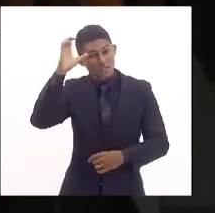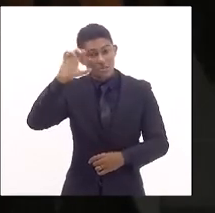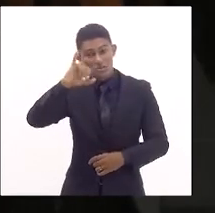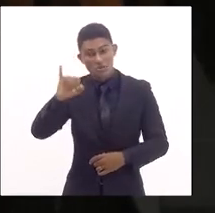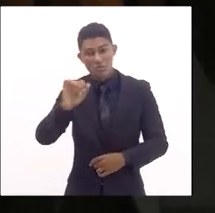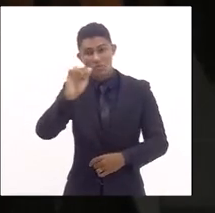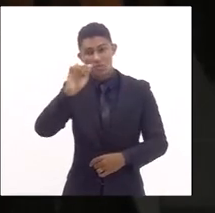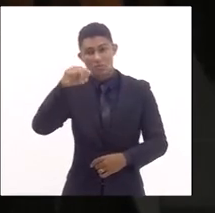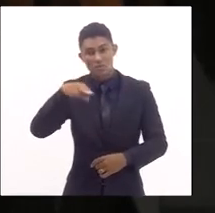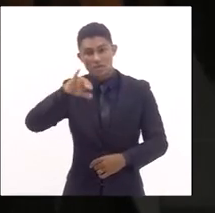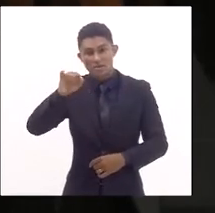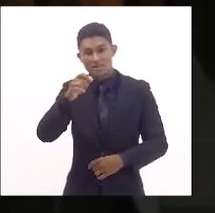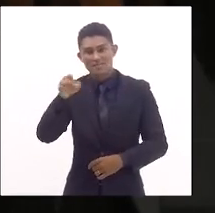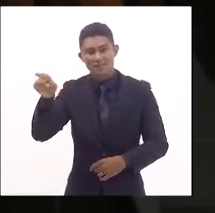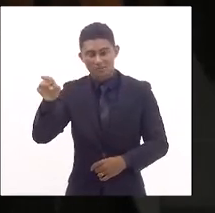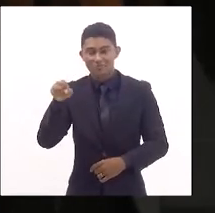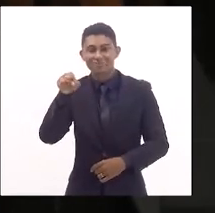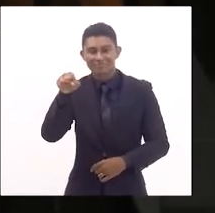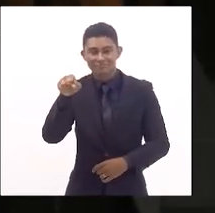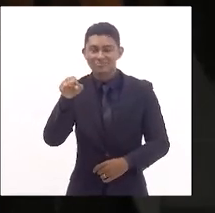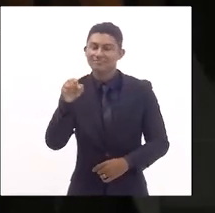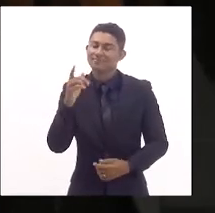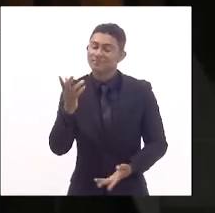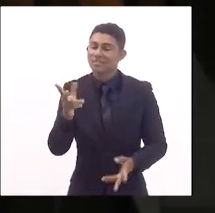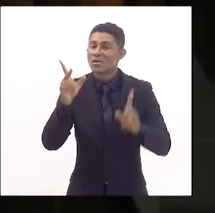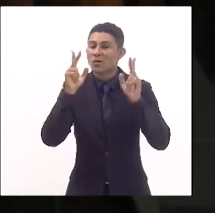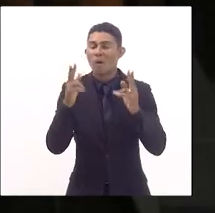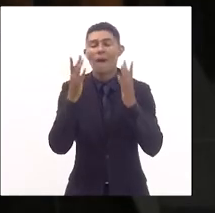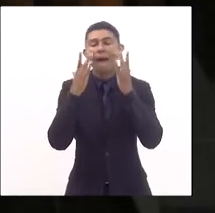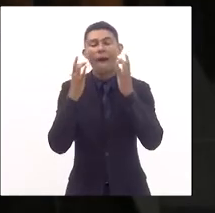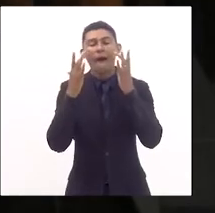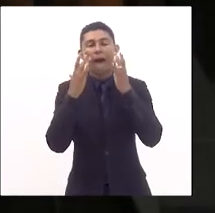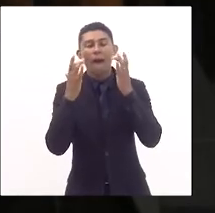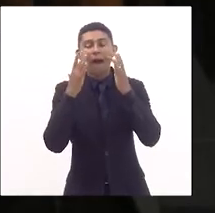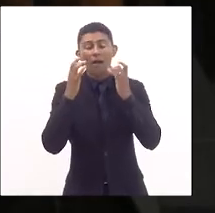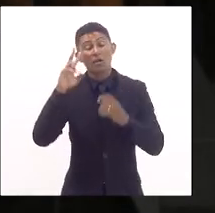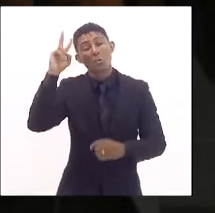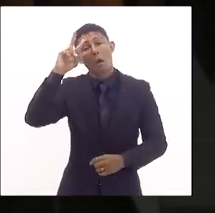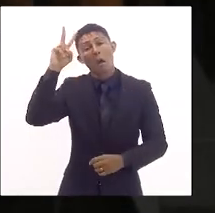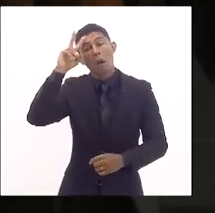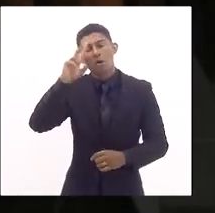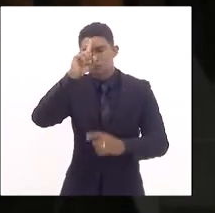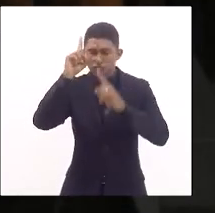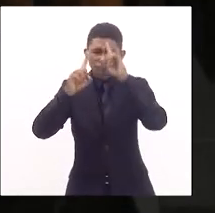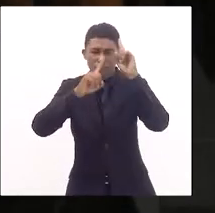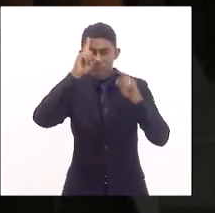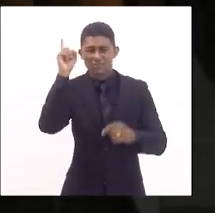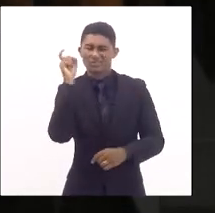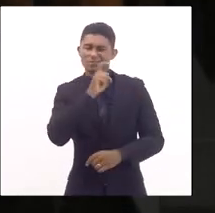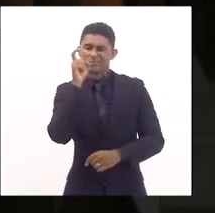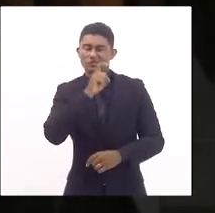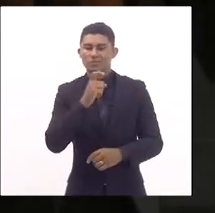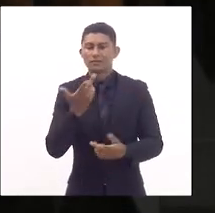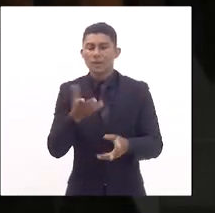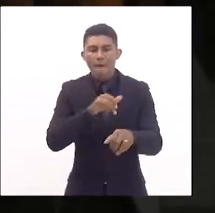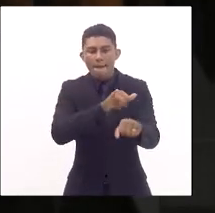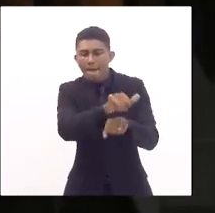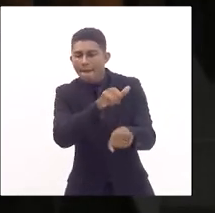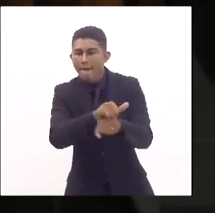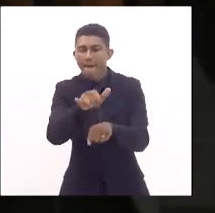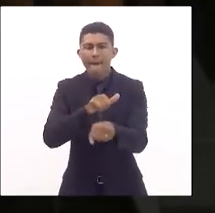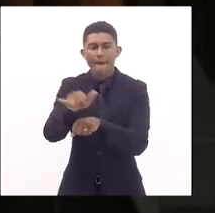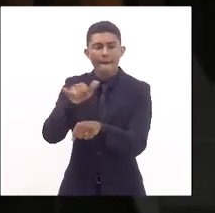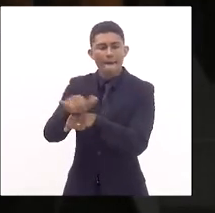falavam que a sessão histórias dos tempos que os bichos falam que vão me enganar todo mundo